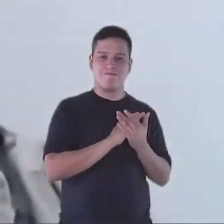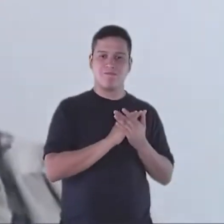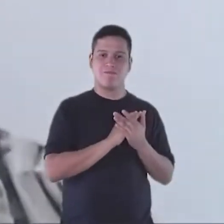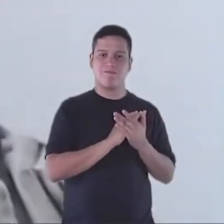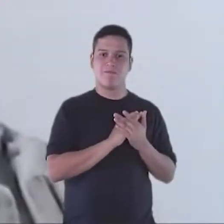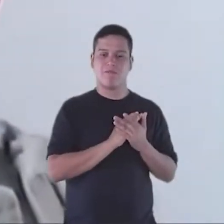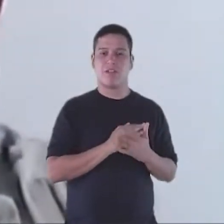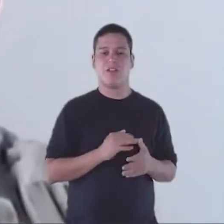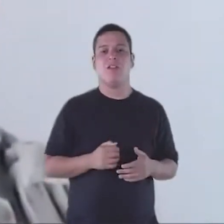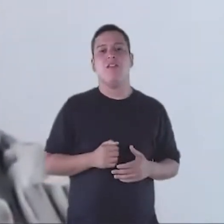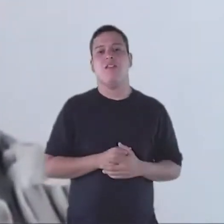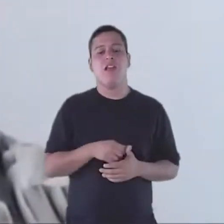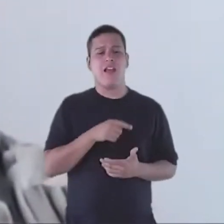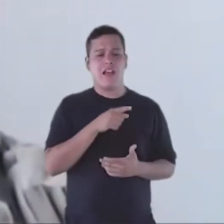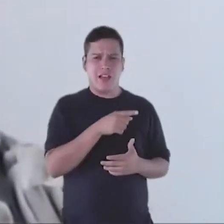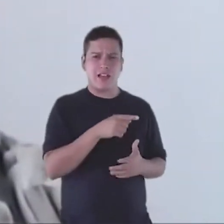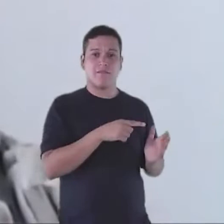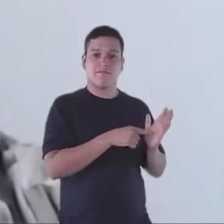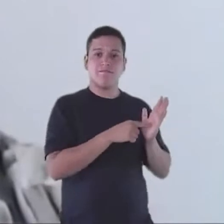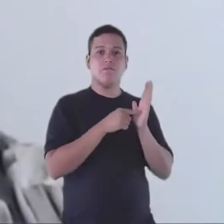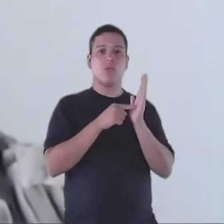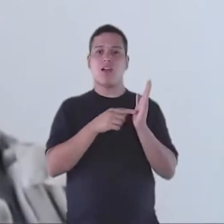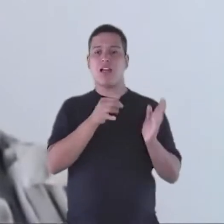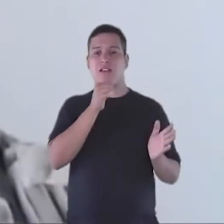Ela mostrou que também sofria.